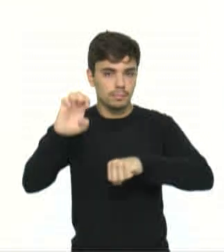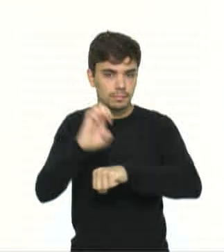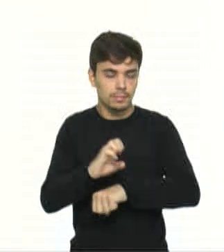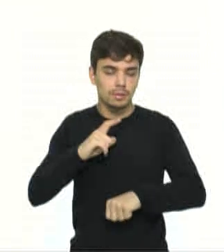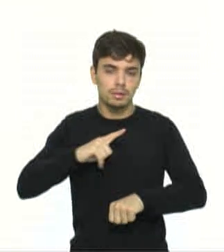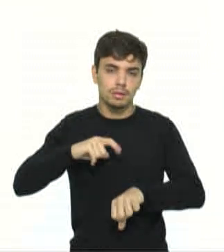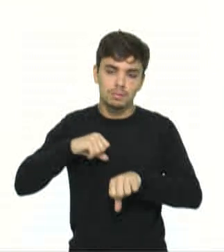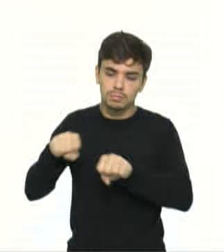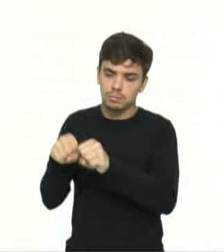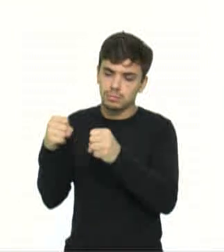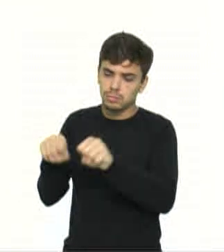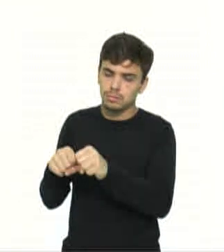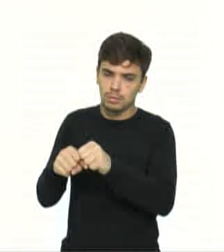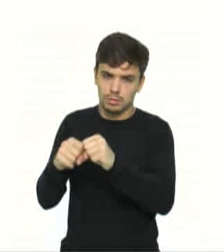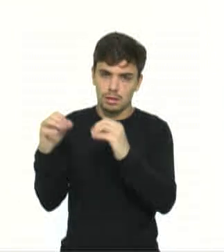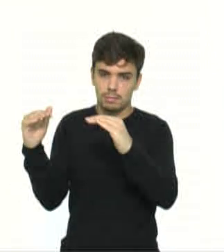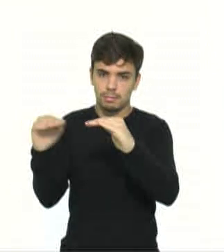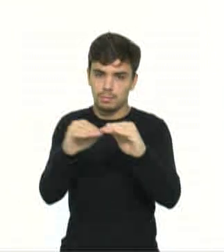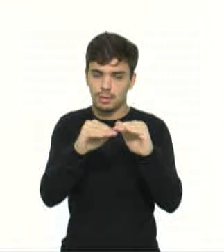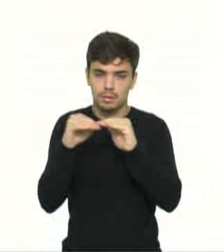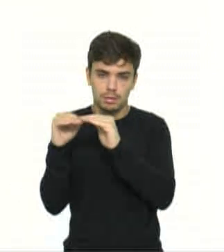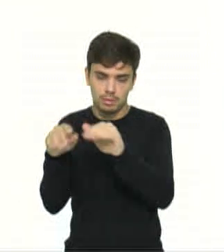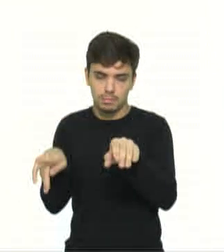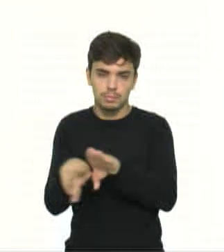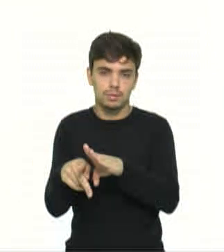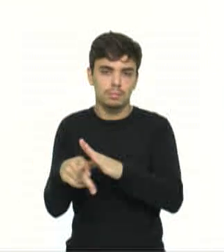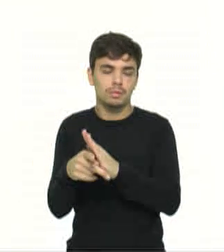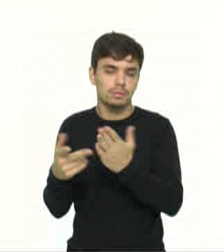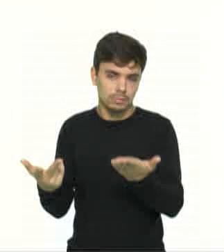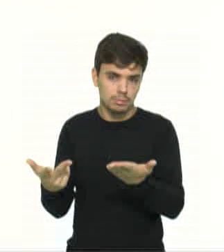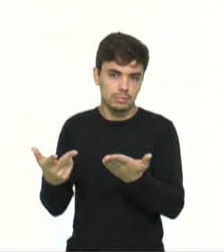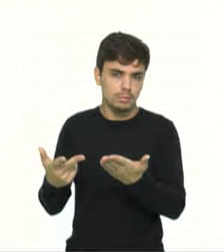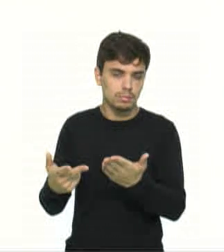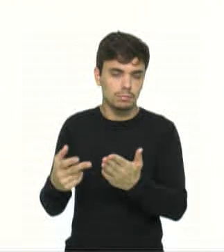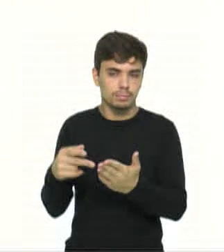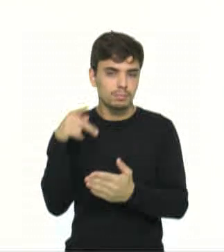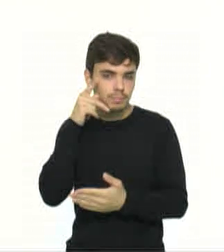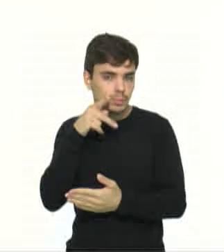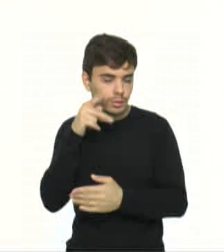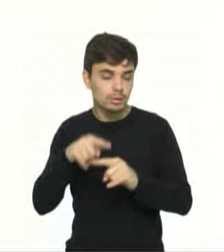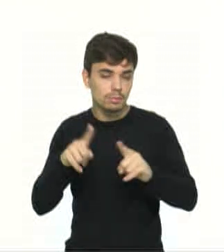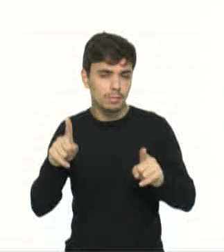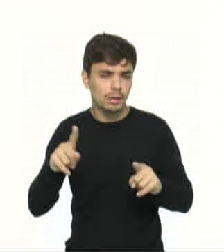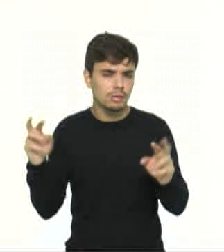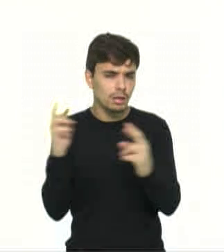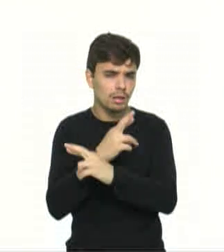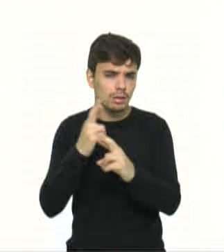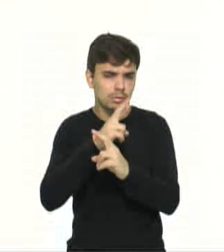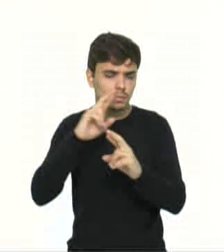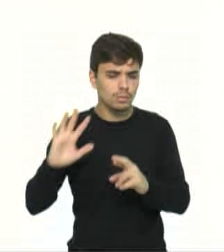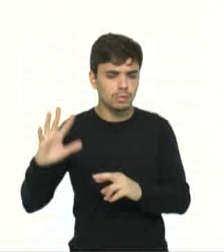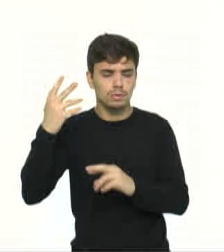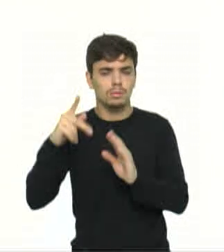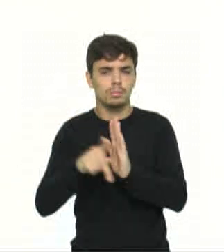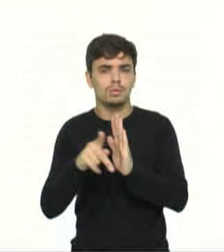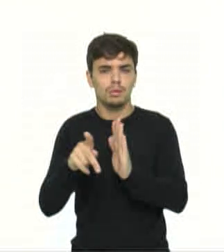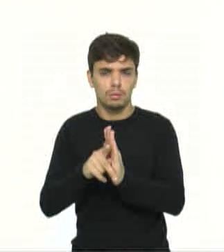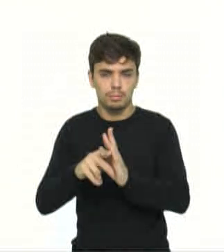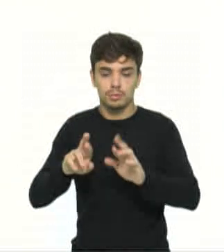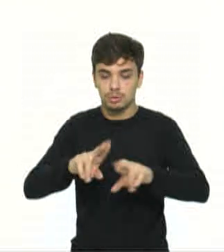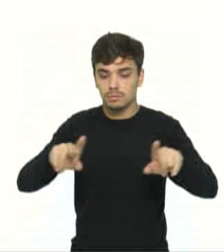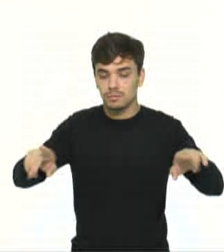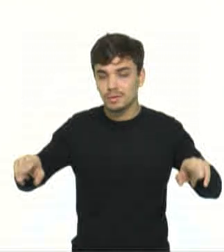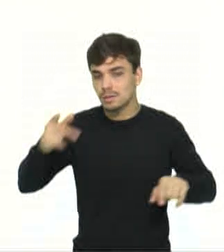com padrões institucionalidades políticas. Em relação ao impacto da ditadura no âmbito nacional, diferentes